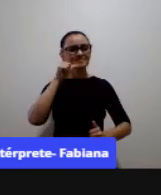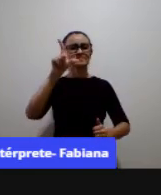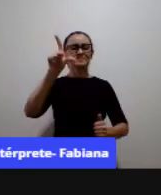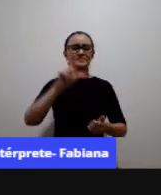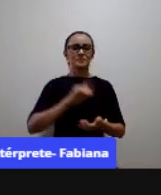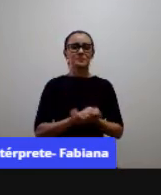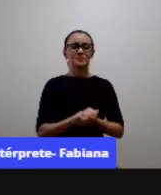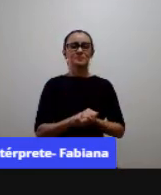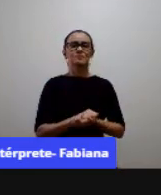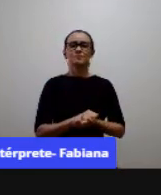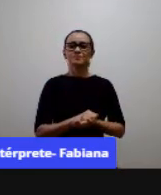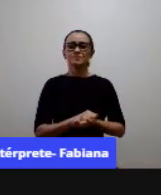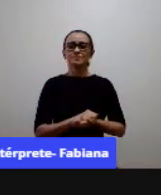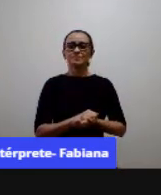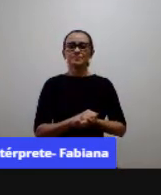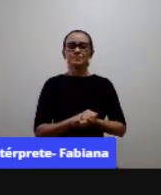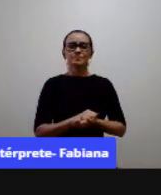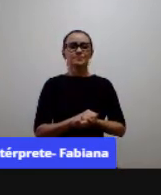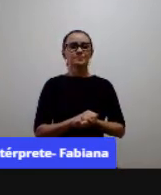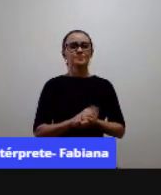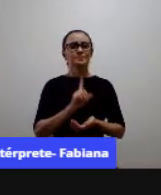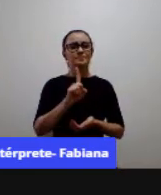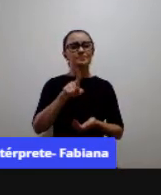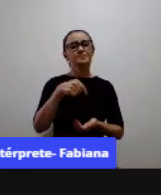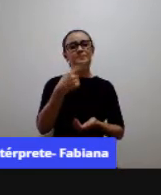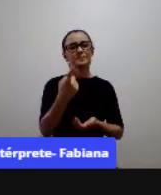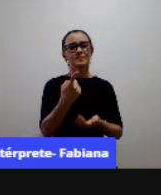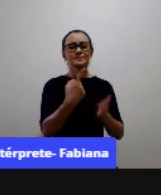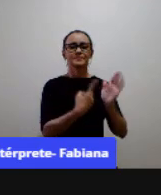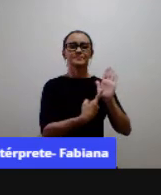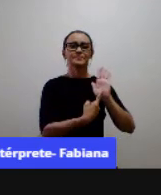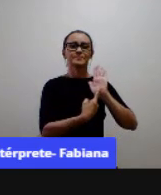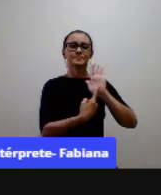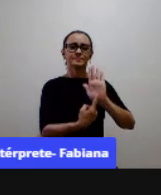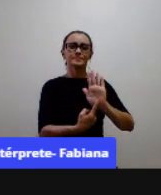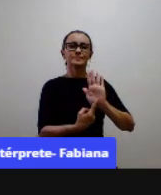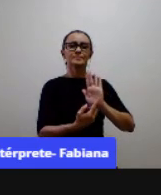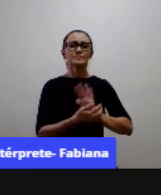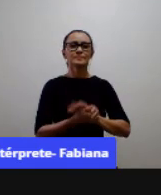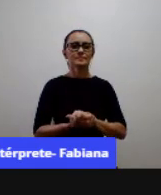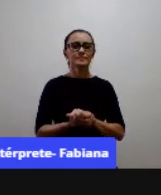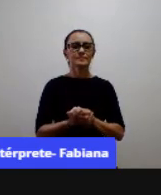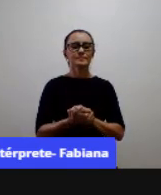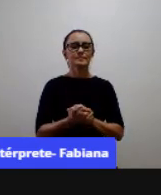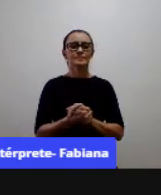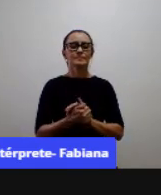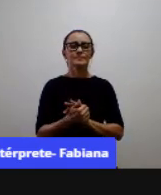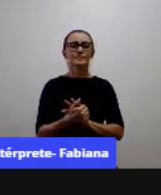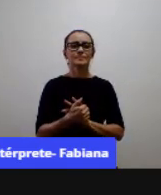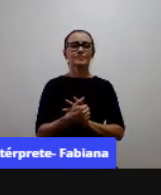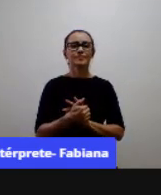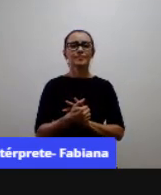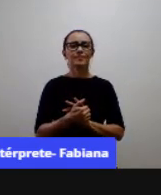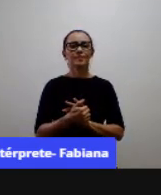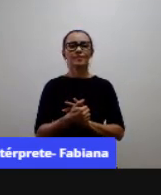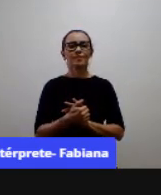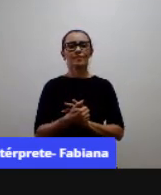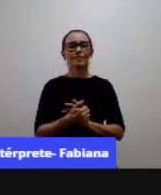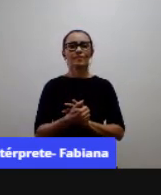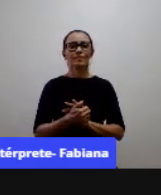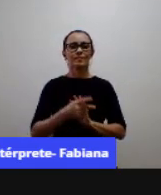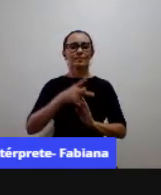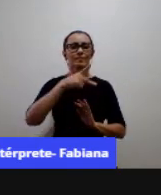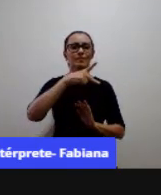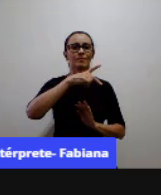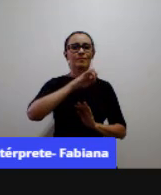nós colocamos aqui que que o plano educacional